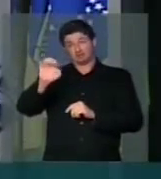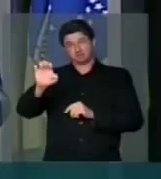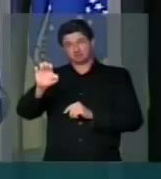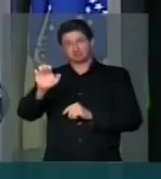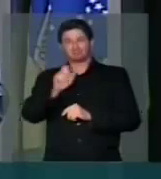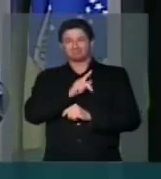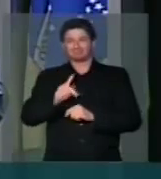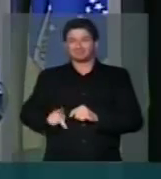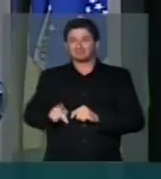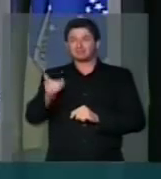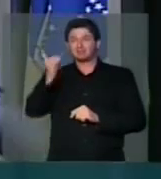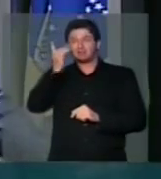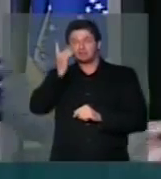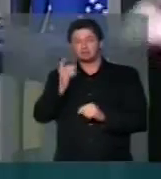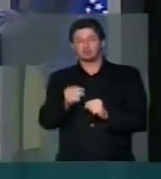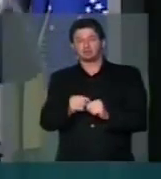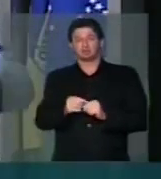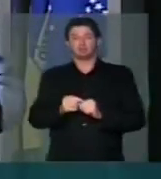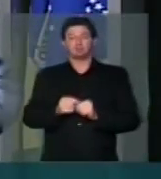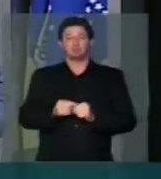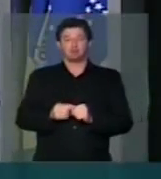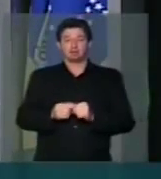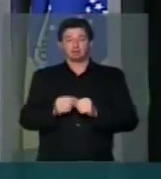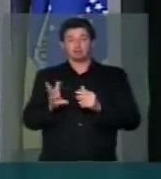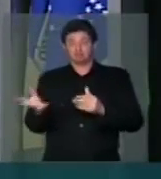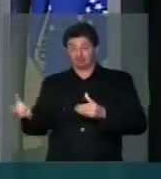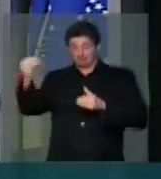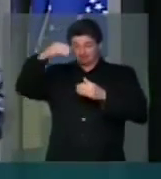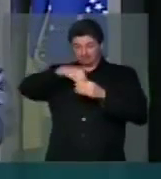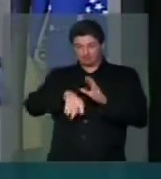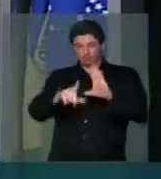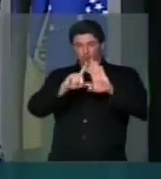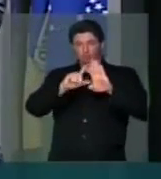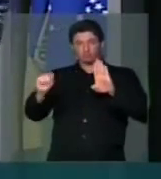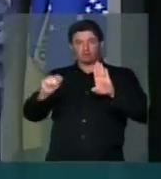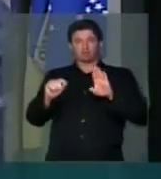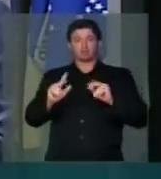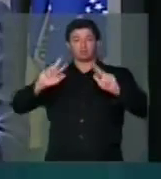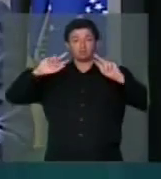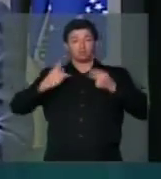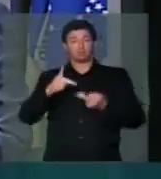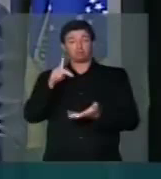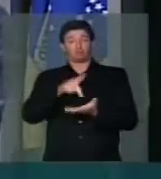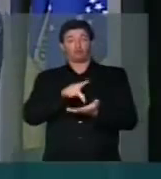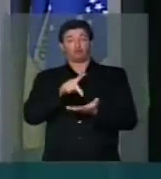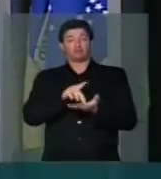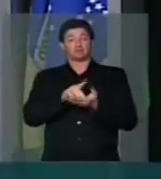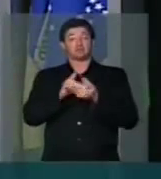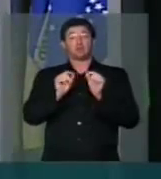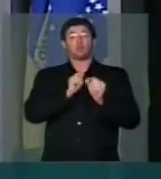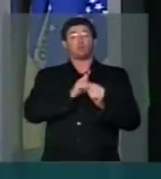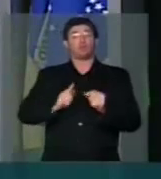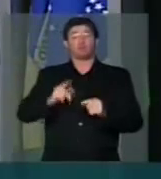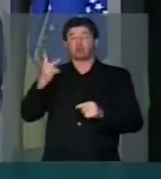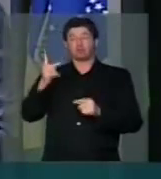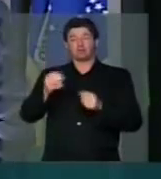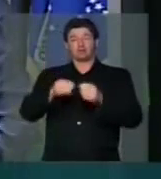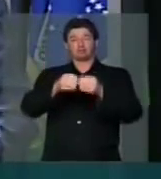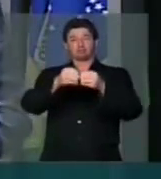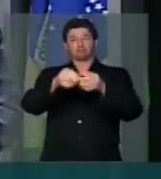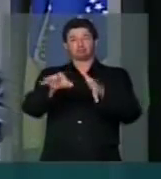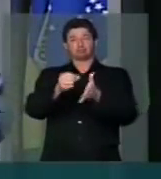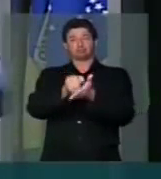A Presidenta da República leva para dentro do Palácio Planalto o reconhecimento oficial de que o seu governo